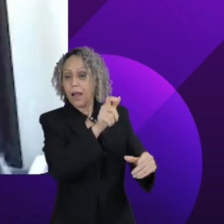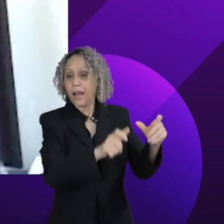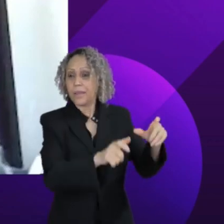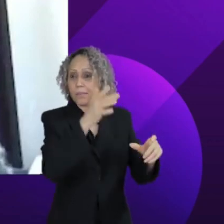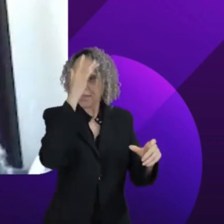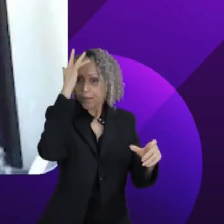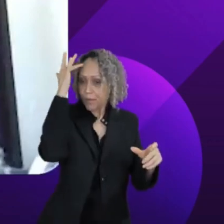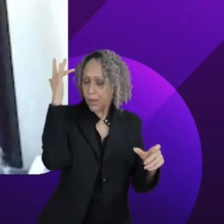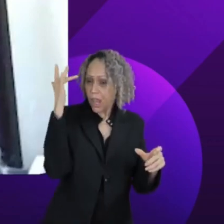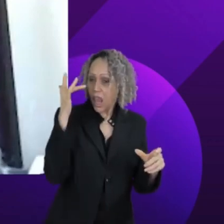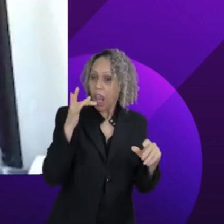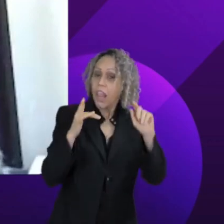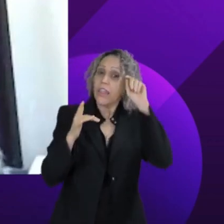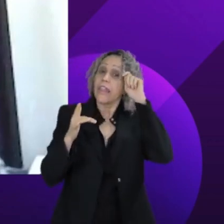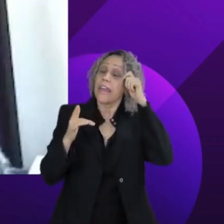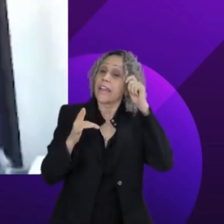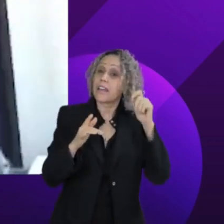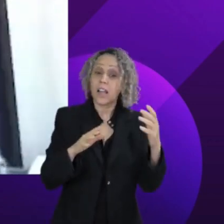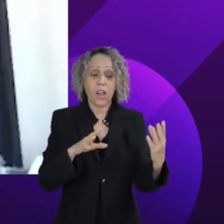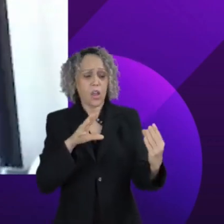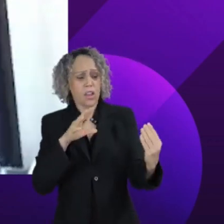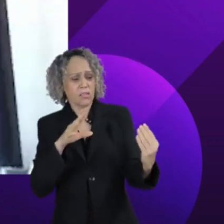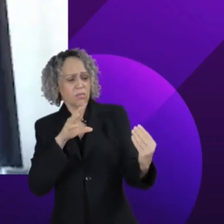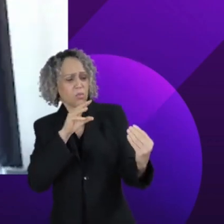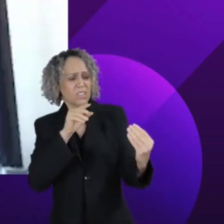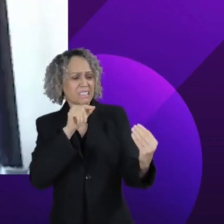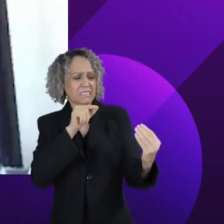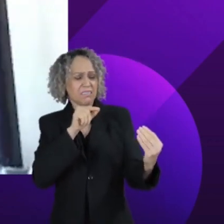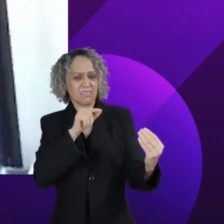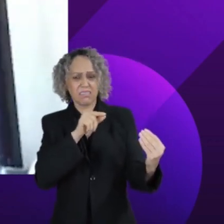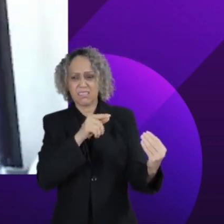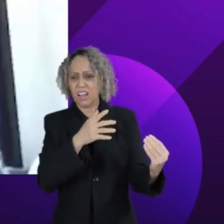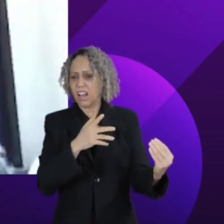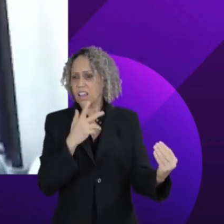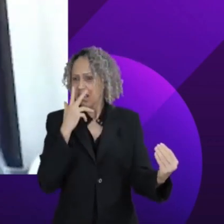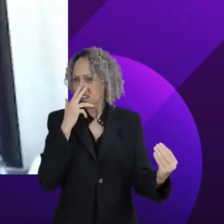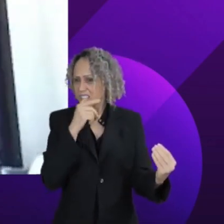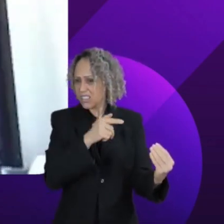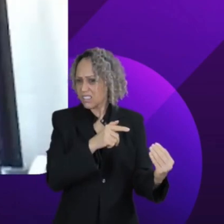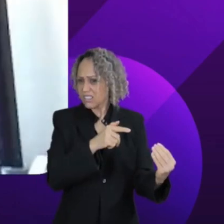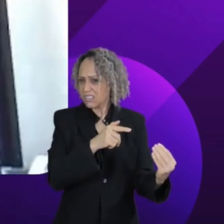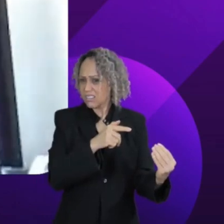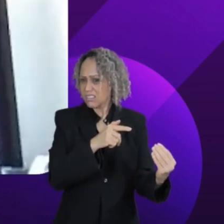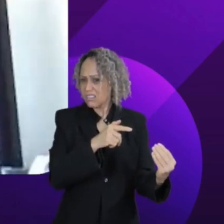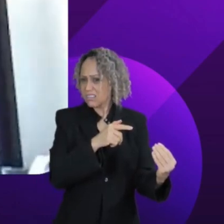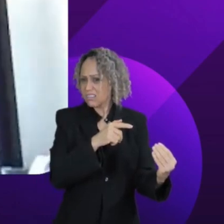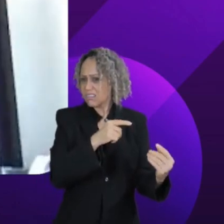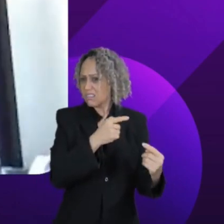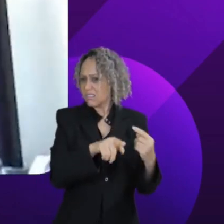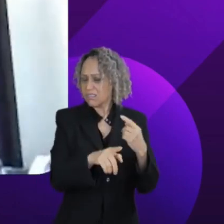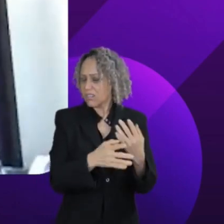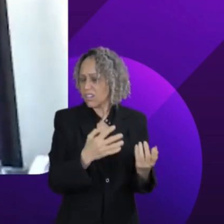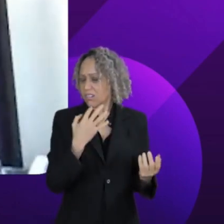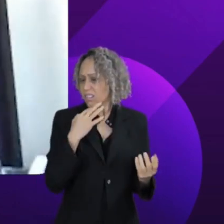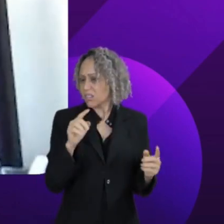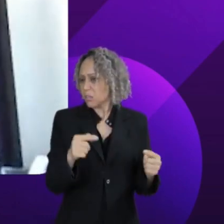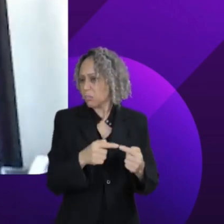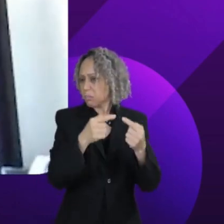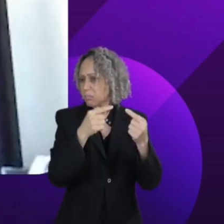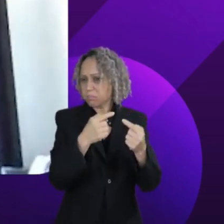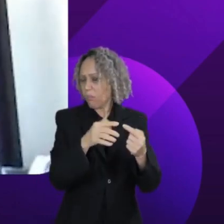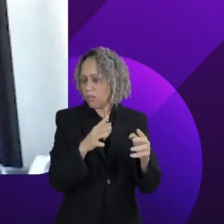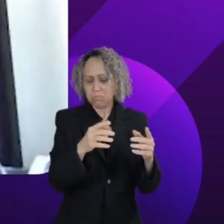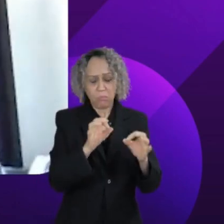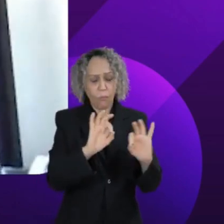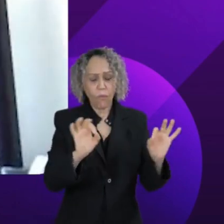pública, porque a gente tem dificuldade de demonstrar que ela é uma política racista. Então, para os agentes políticos, para